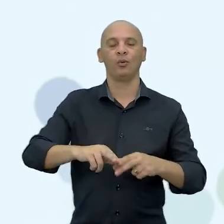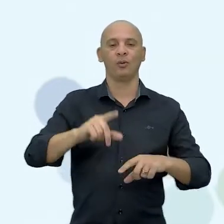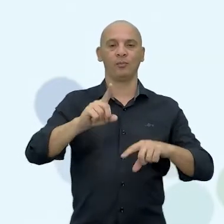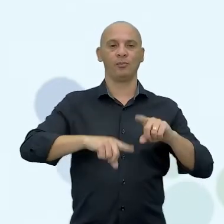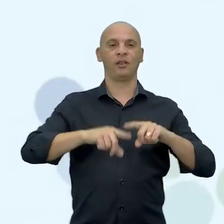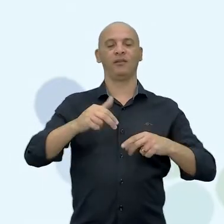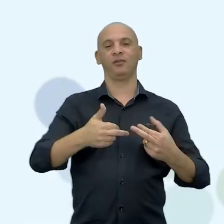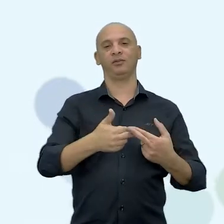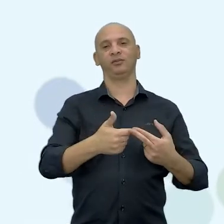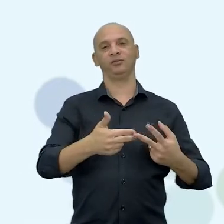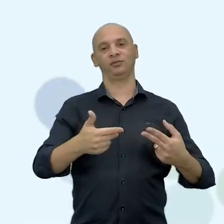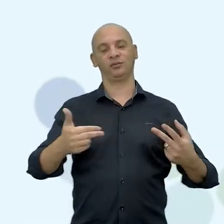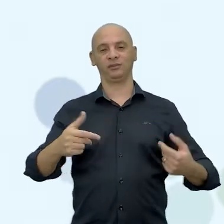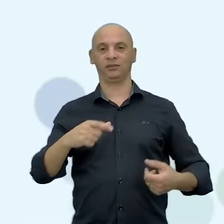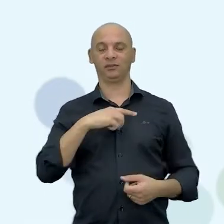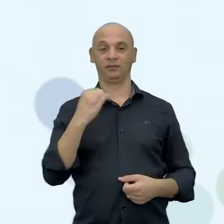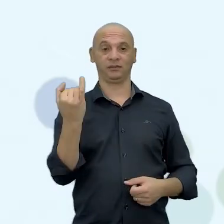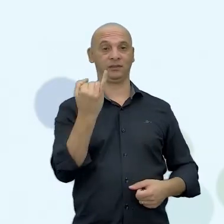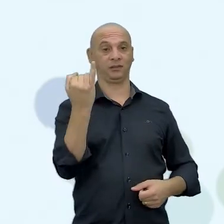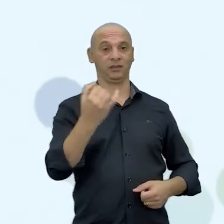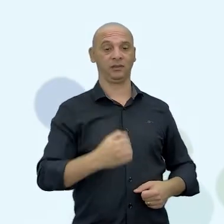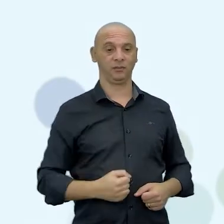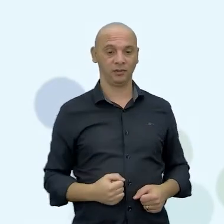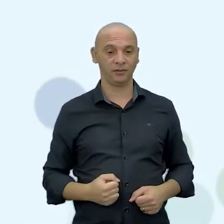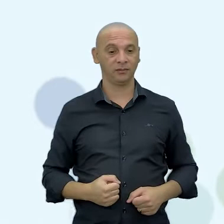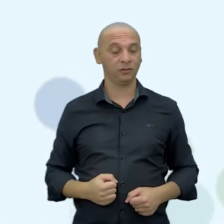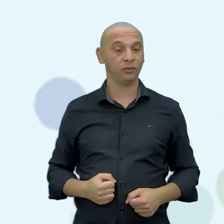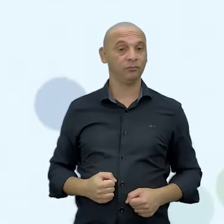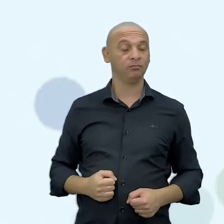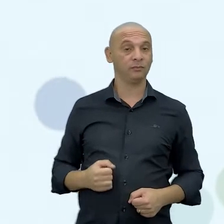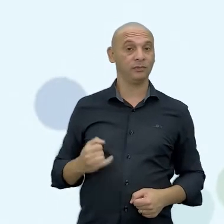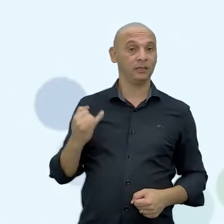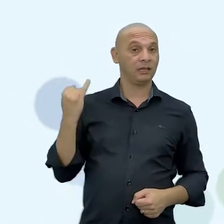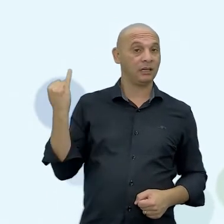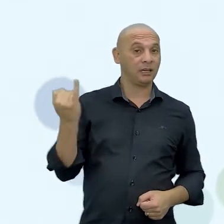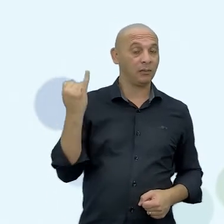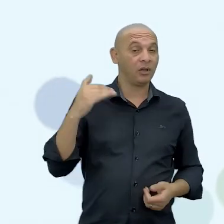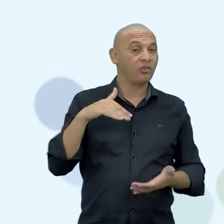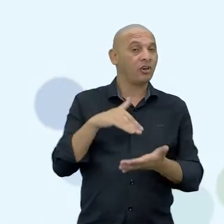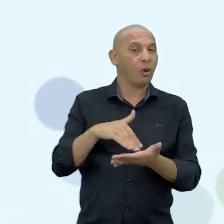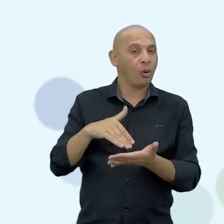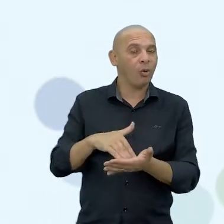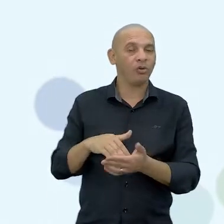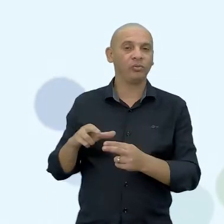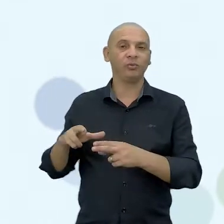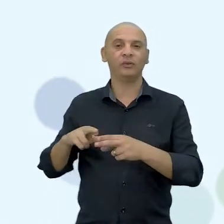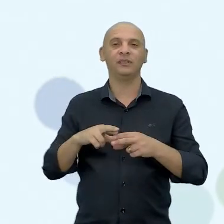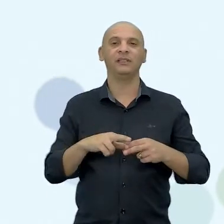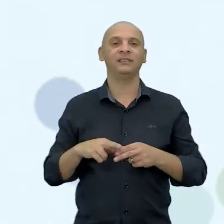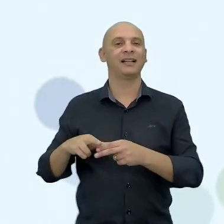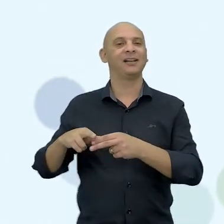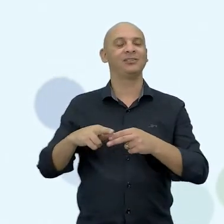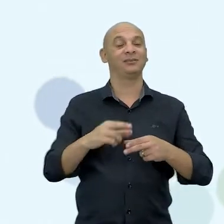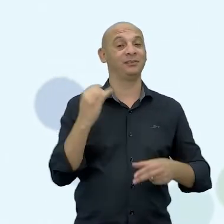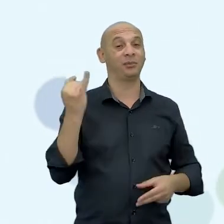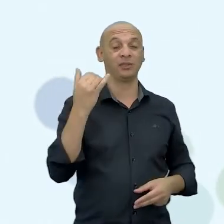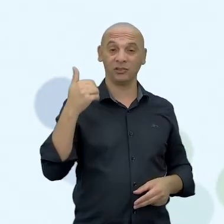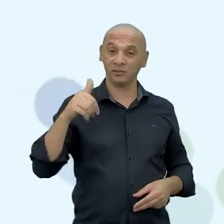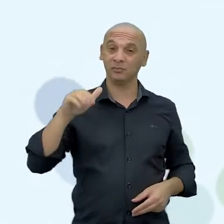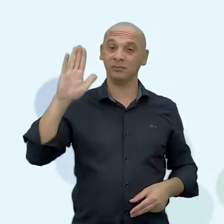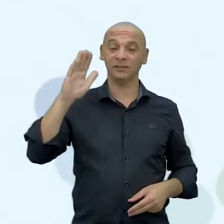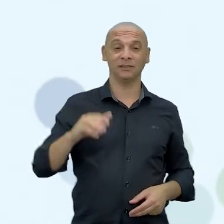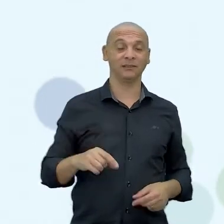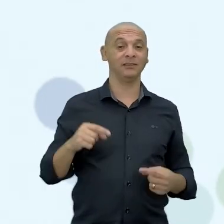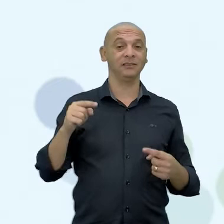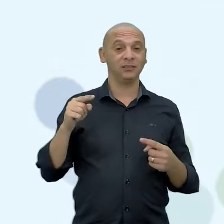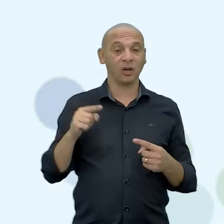de enviá-los para um aterro. E até considero esse último item como o item mais importante, porque esse item ele acaba abrangendo